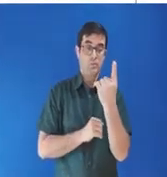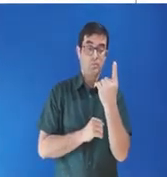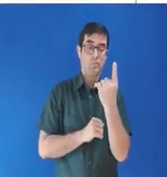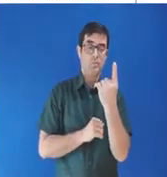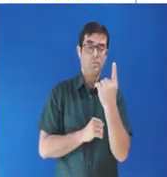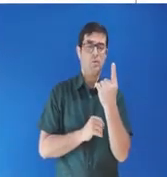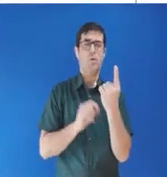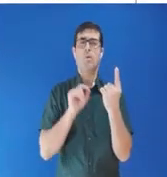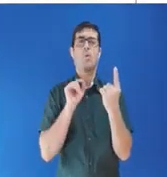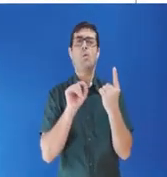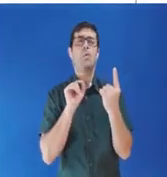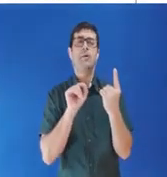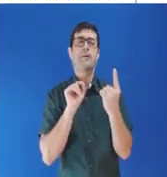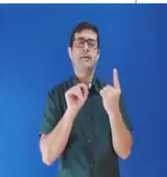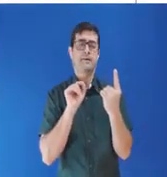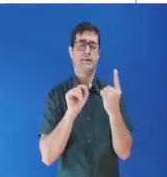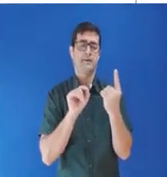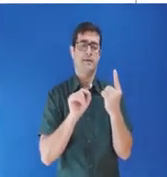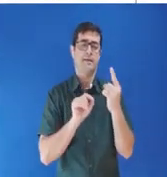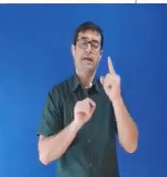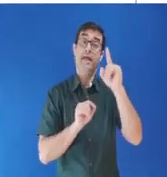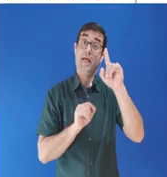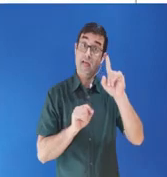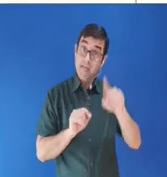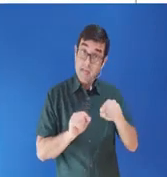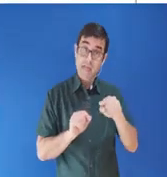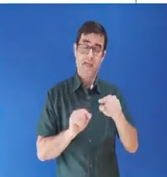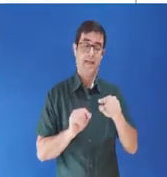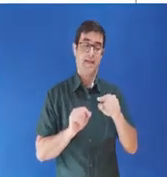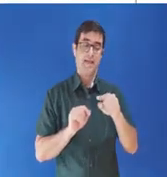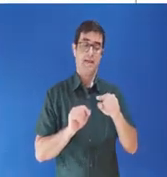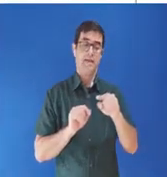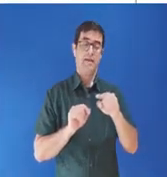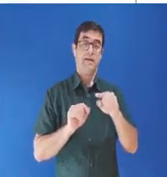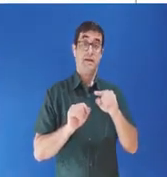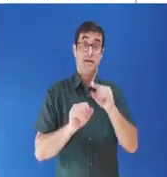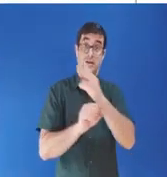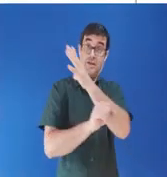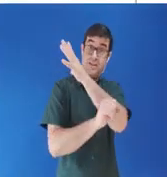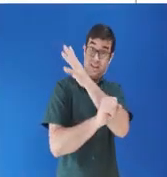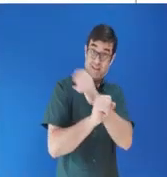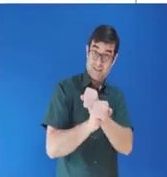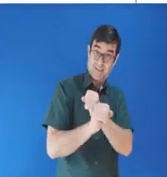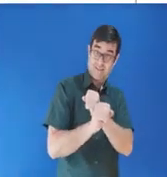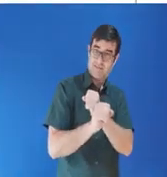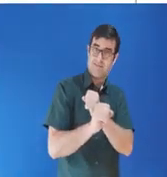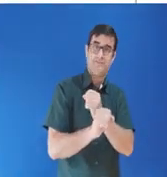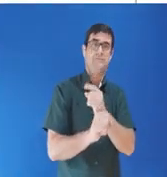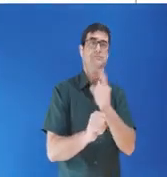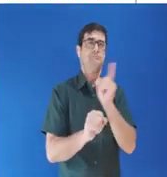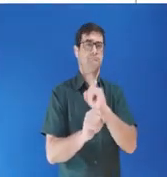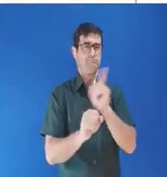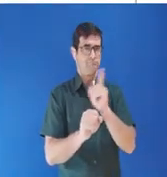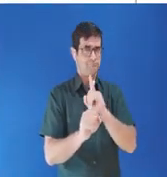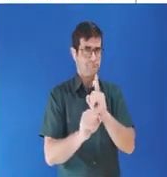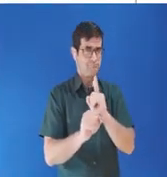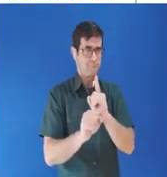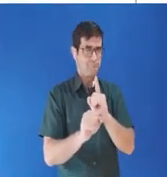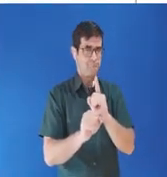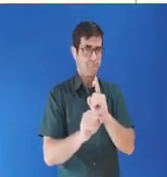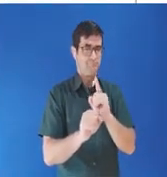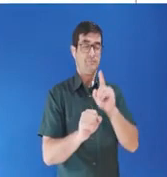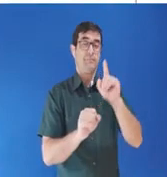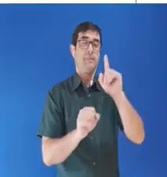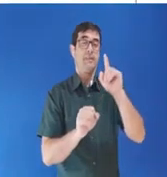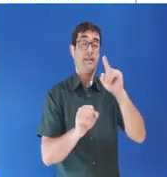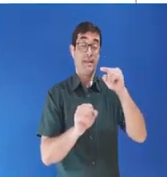quer dizer esse mais 141? Quer dizer que é um processo endotérmico? Não. Quer dizer que ele